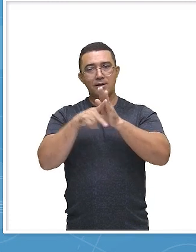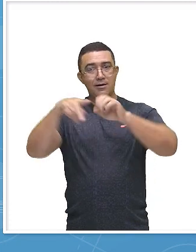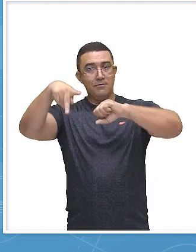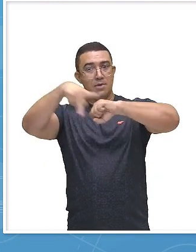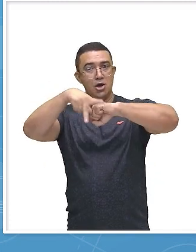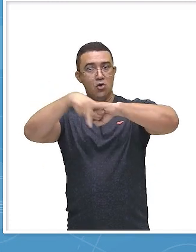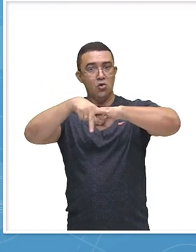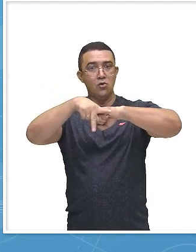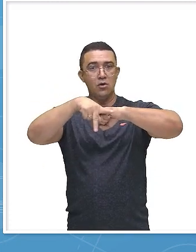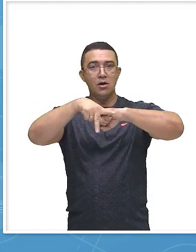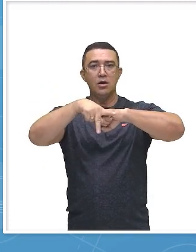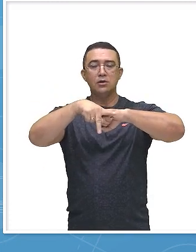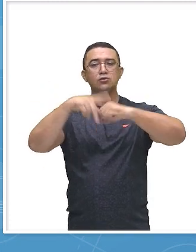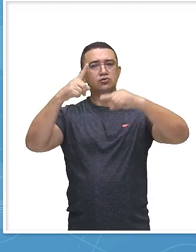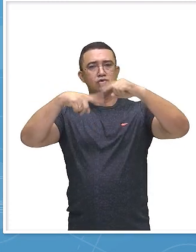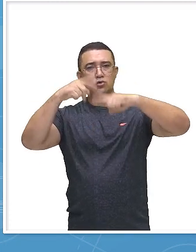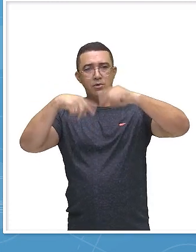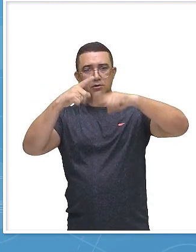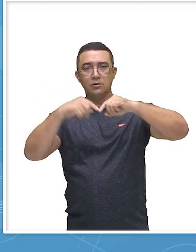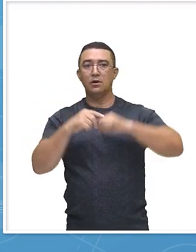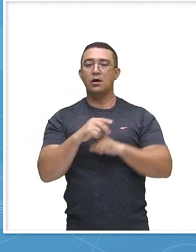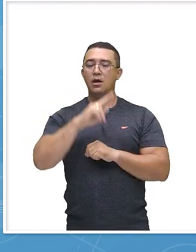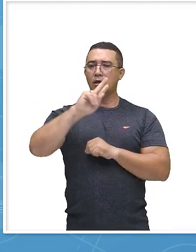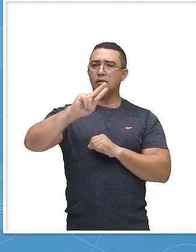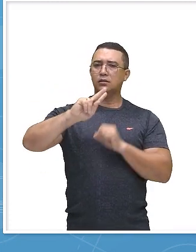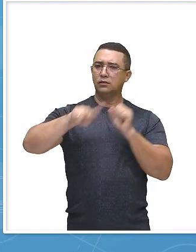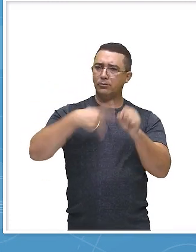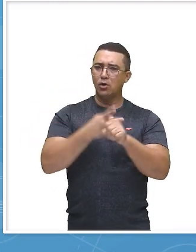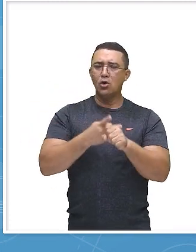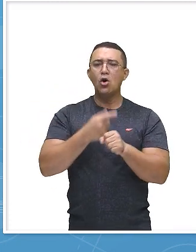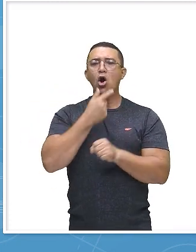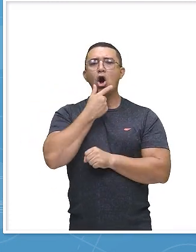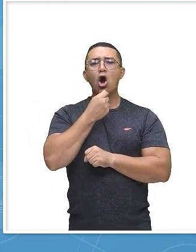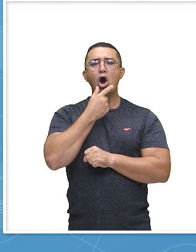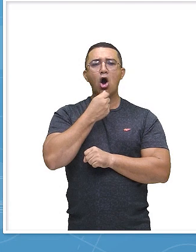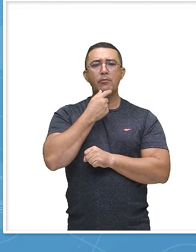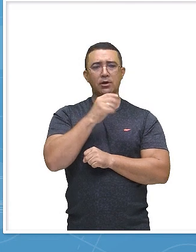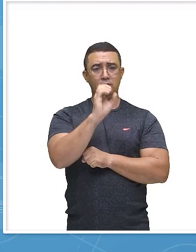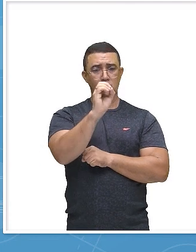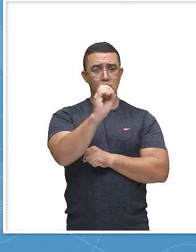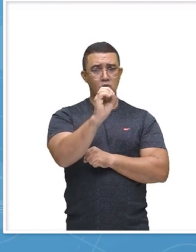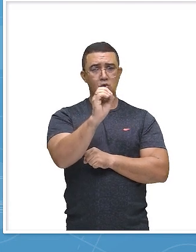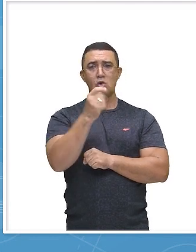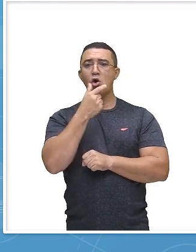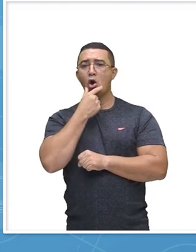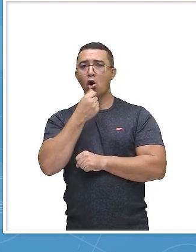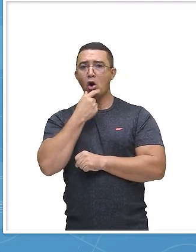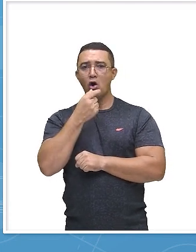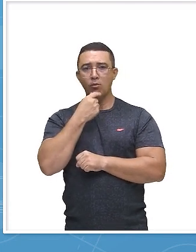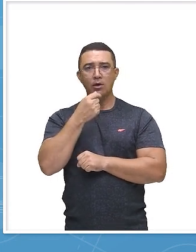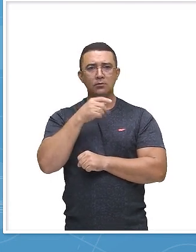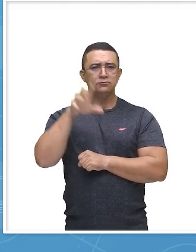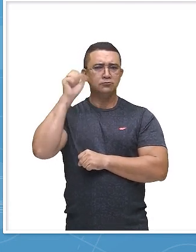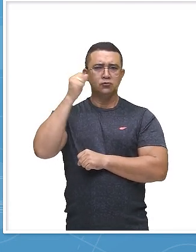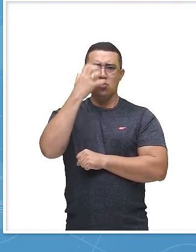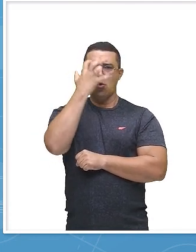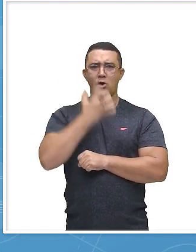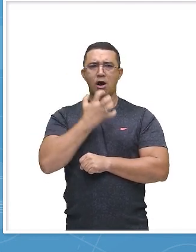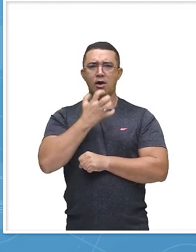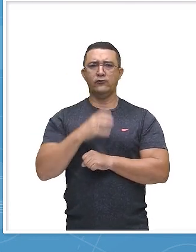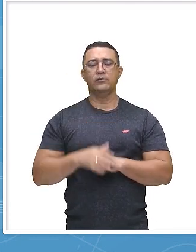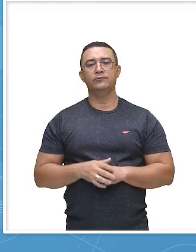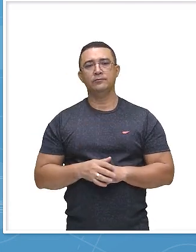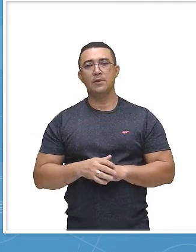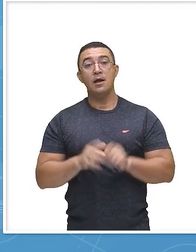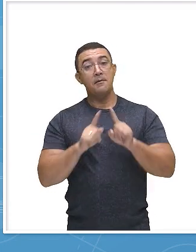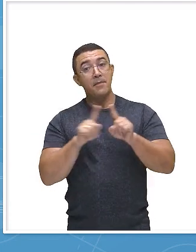fica furioso e nós já vimos a situação. O homem é substantivo, o artigo está na posição correta, antecedendo o substantivo para especificá-lo.